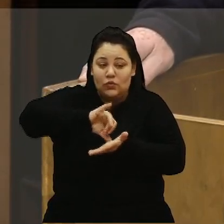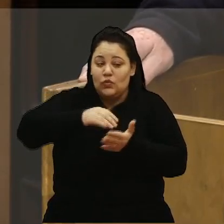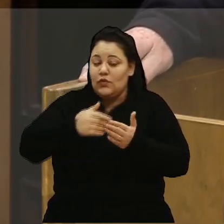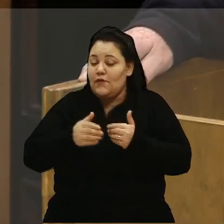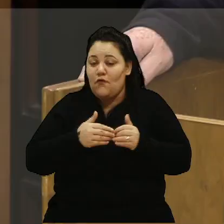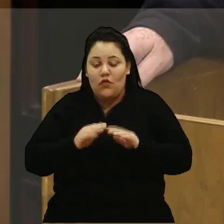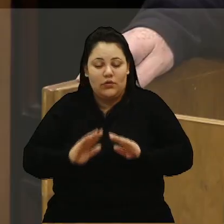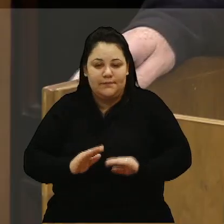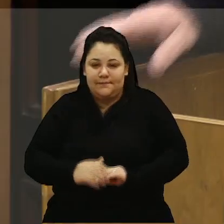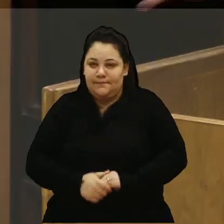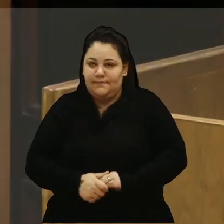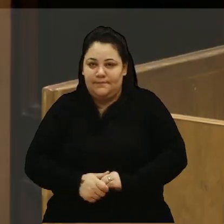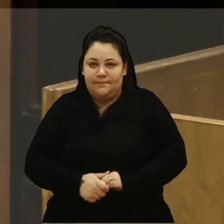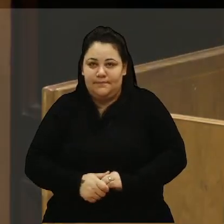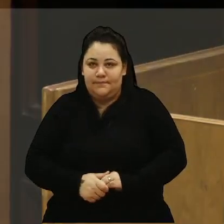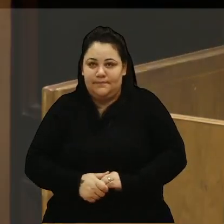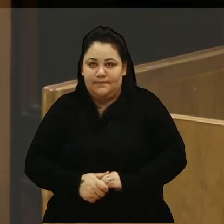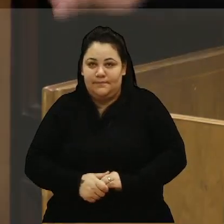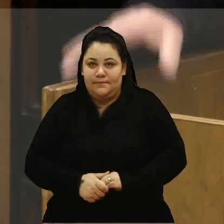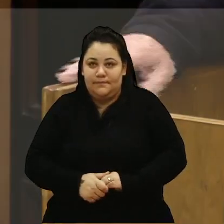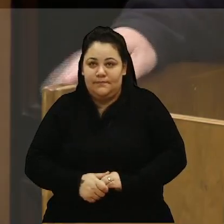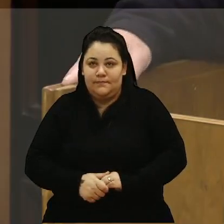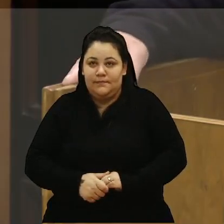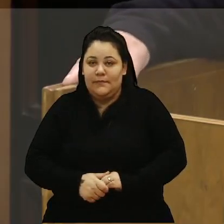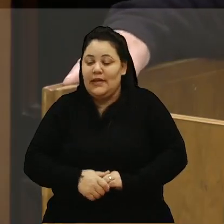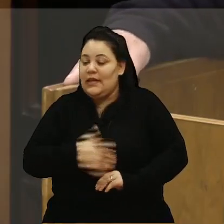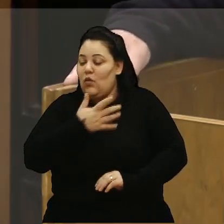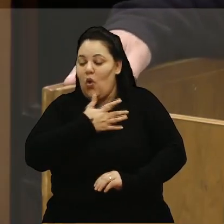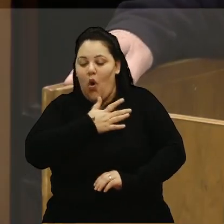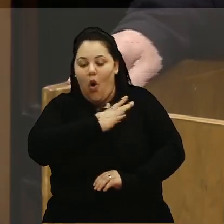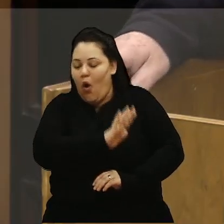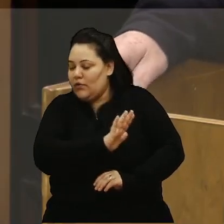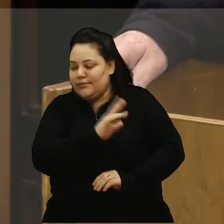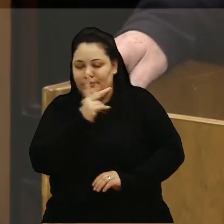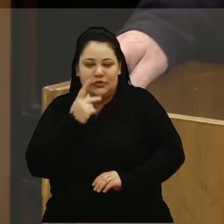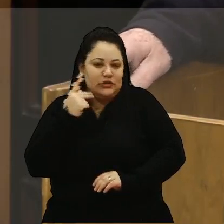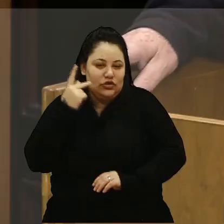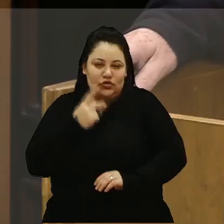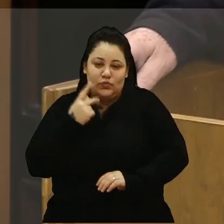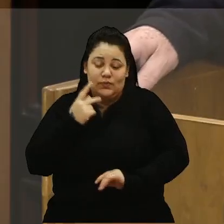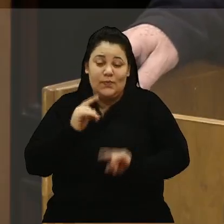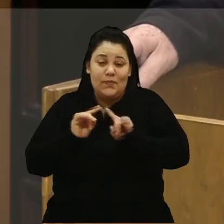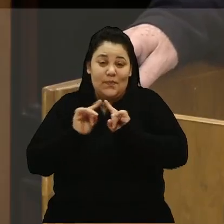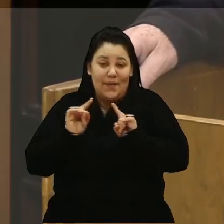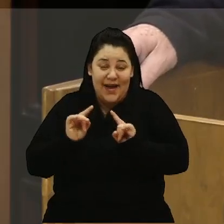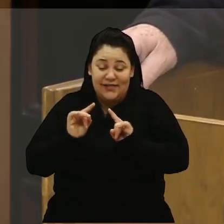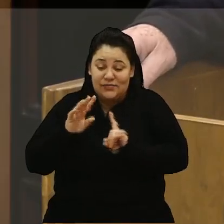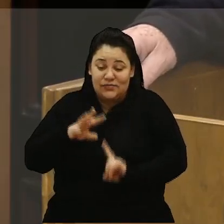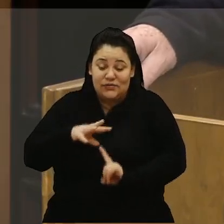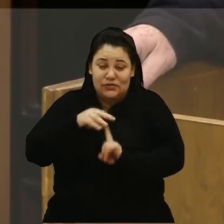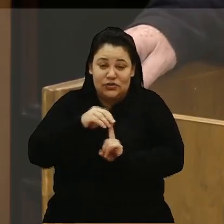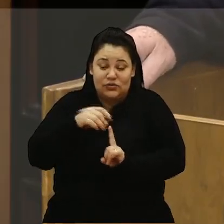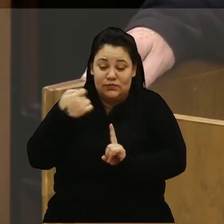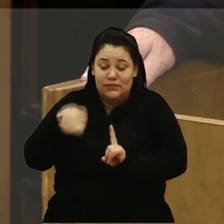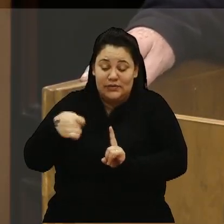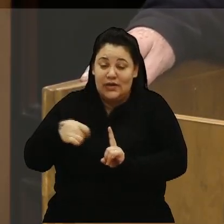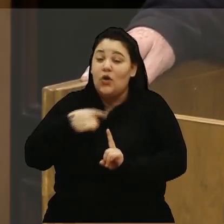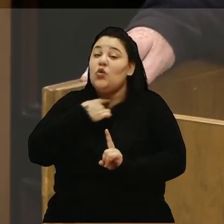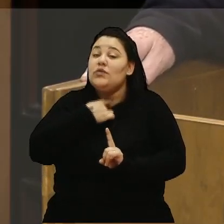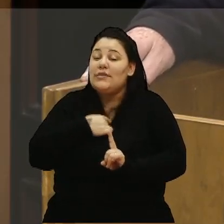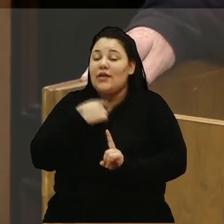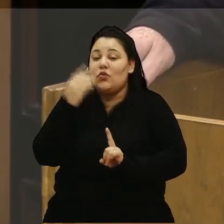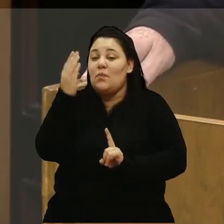forem. Sejam os que não gostam de política, mas, acima de tudo, gostam do nosso